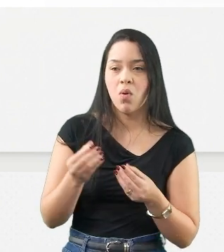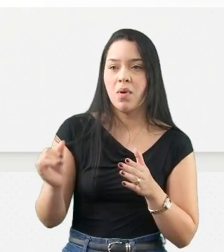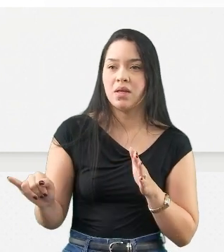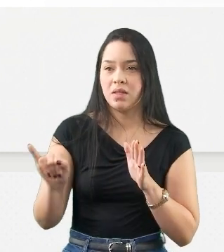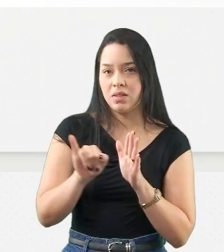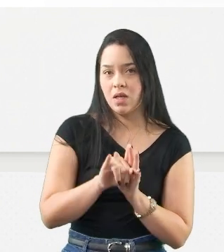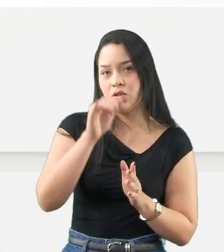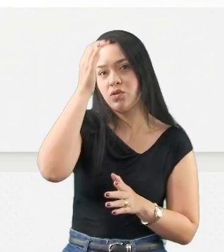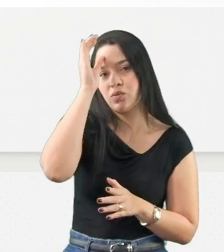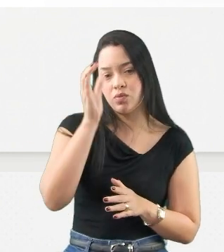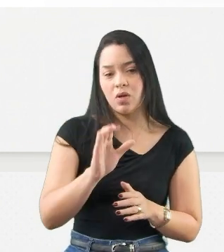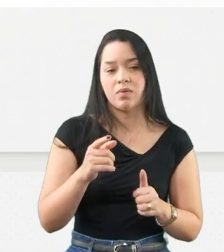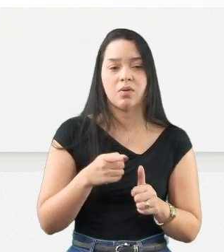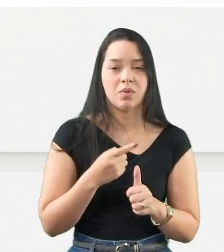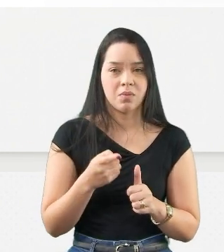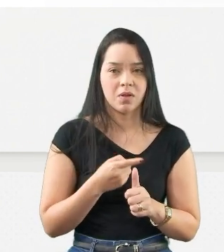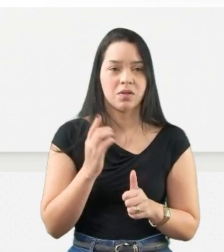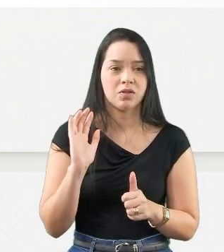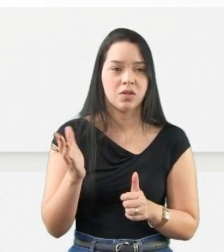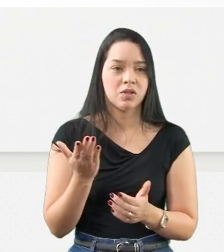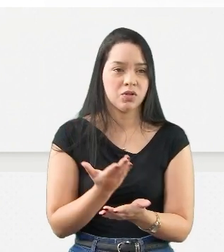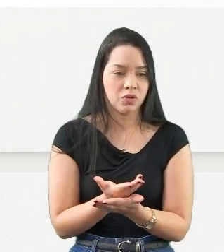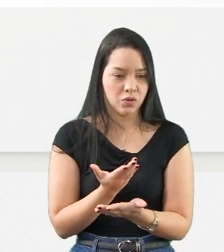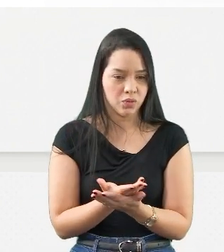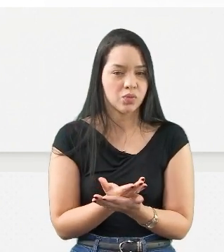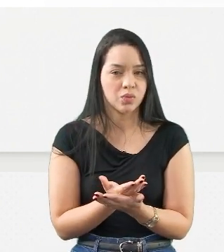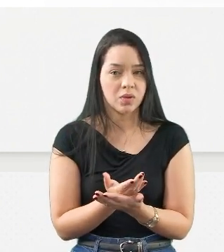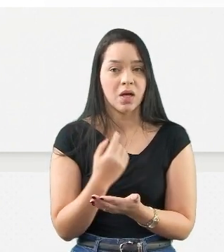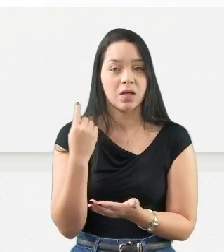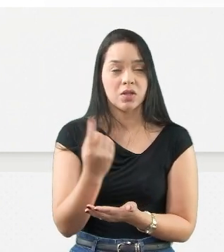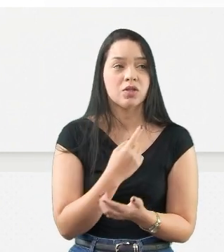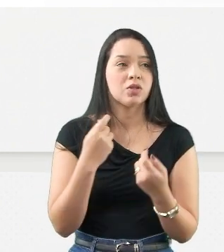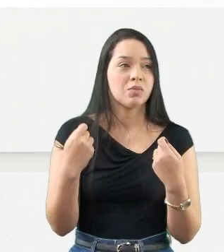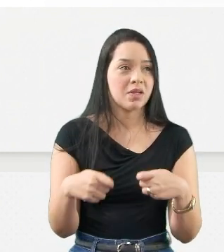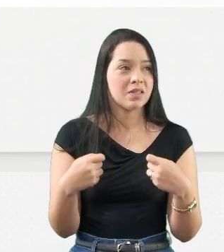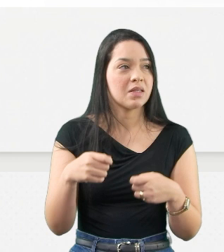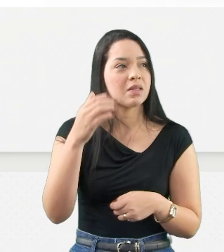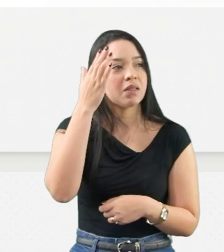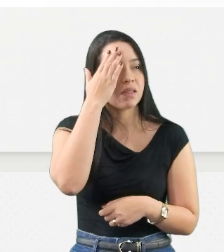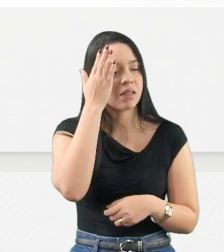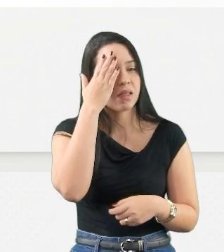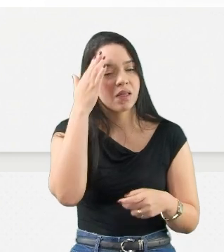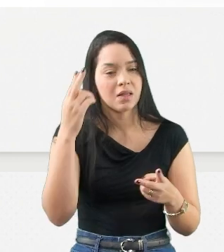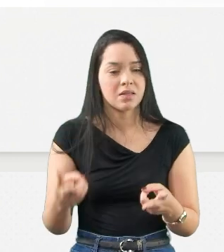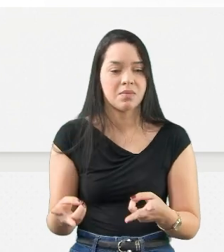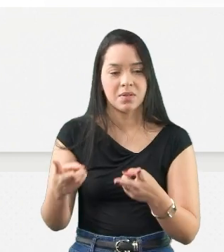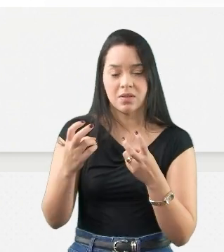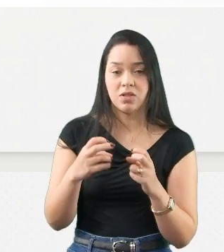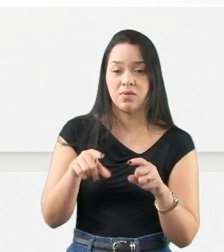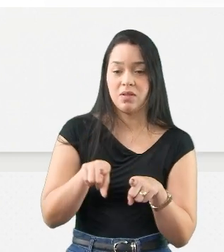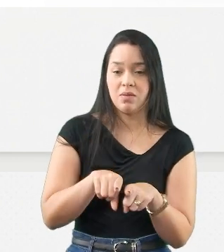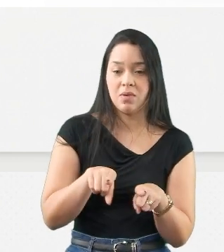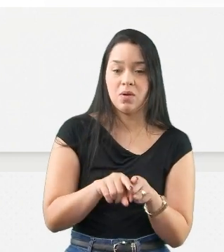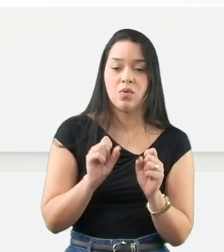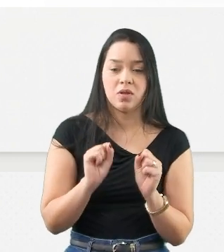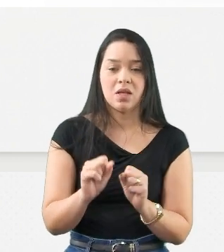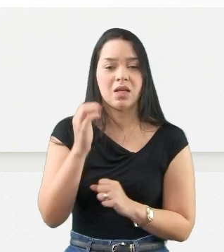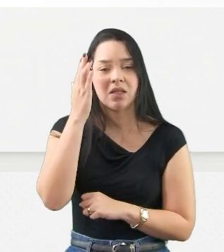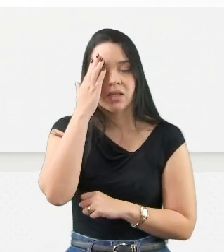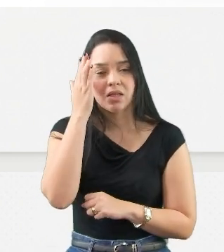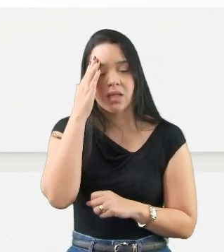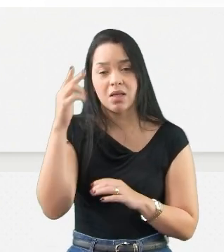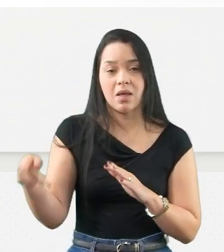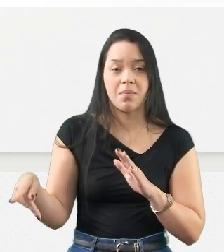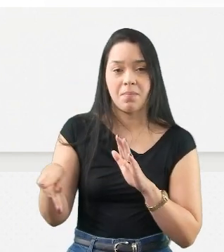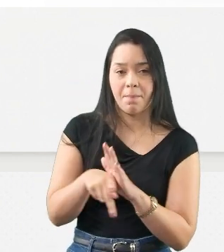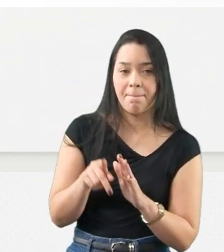identidade cultural. Então, primeiramente, quando a gente estuda literatura, a gente precisa entender nessa perspectiva, né? Para a gente poder entender que faz